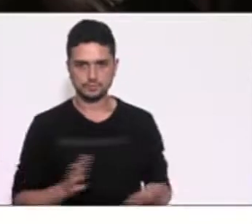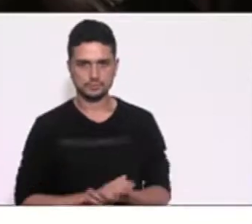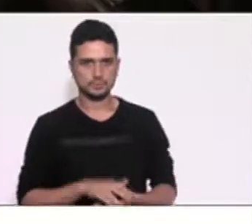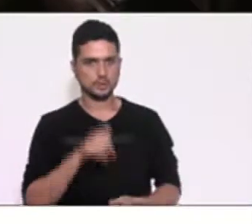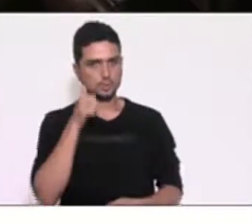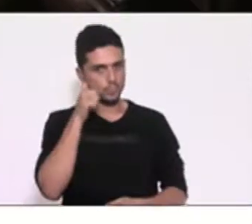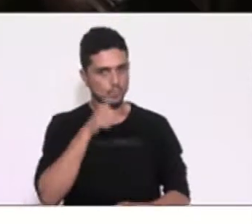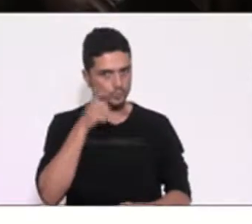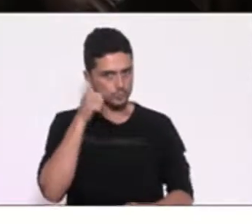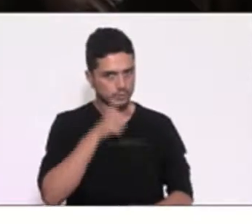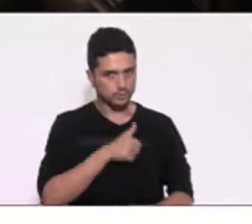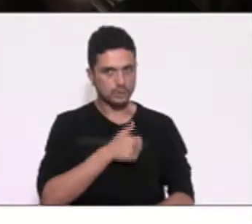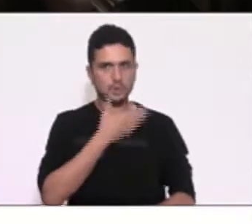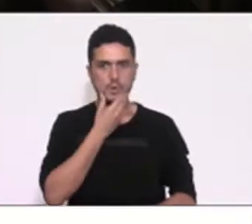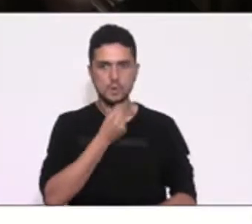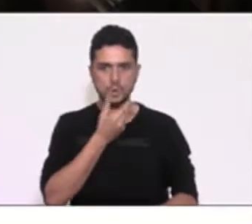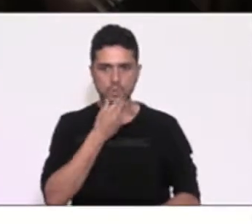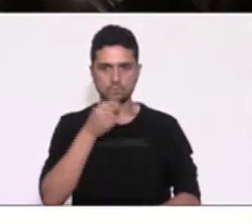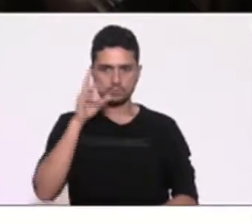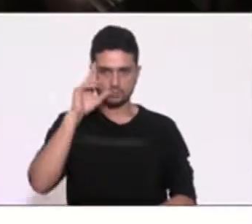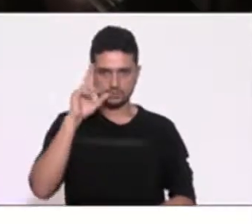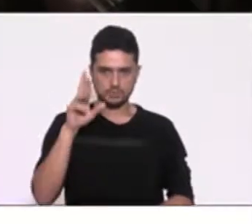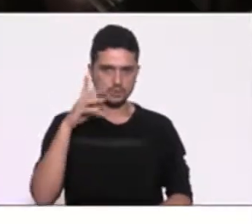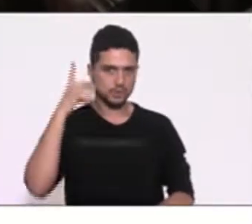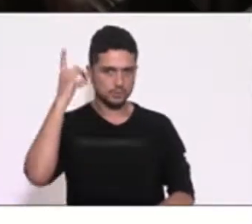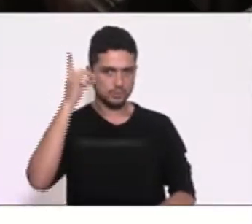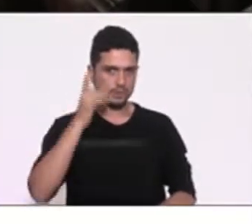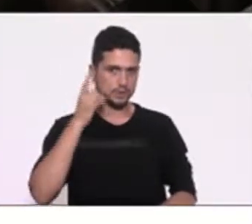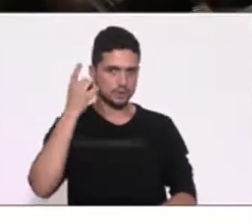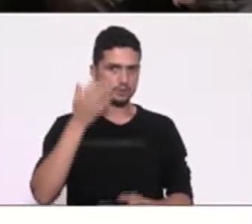e senhores deputados,